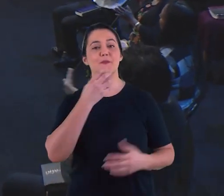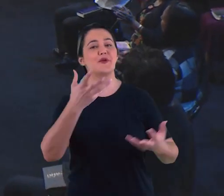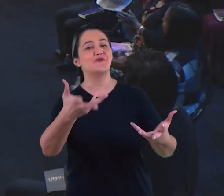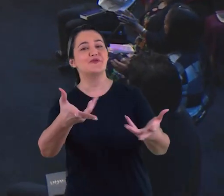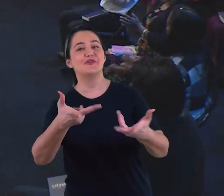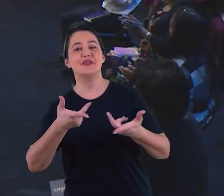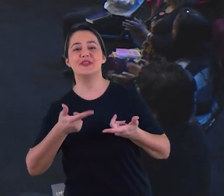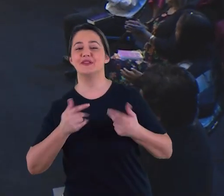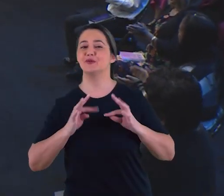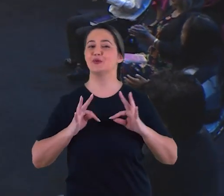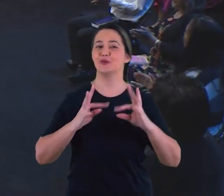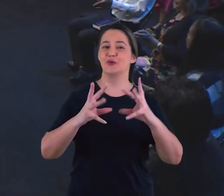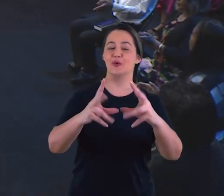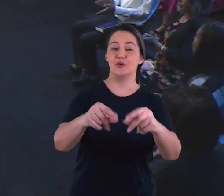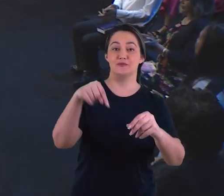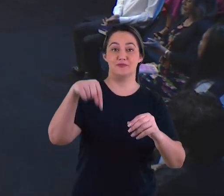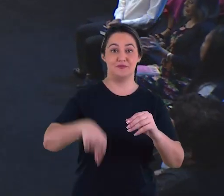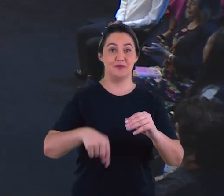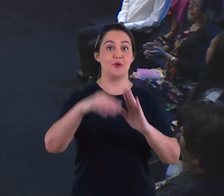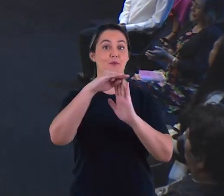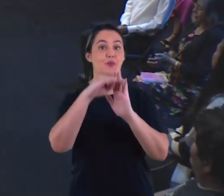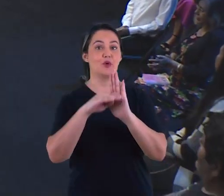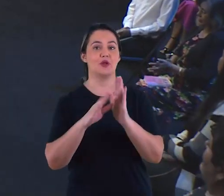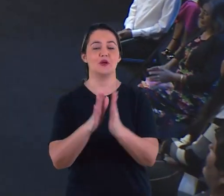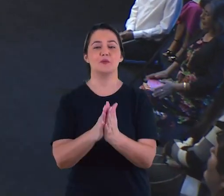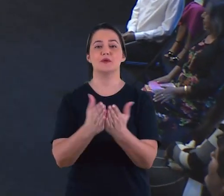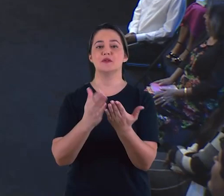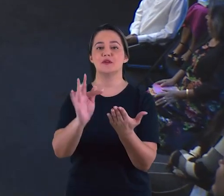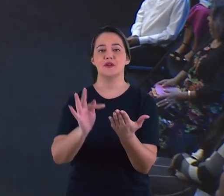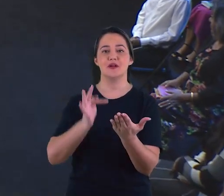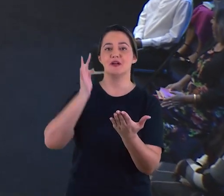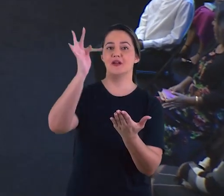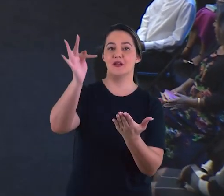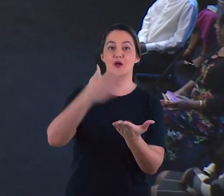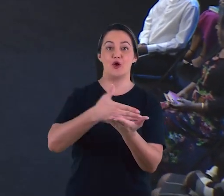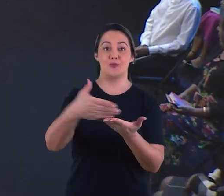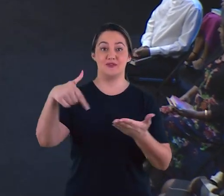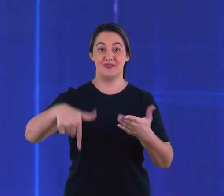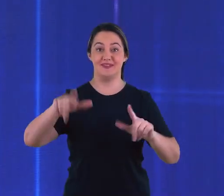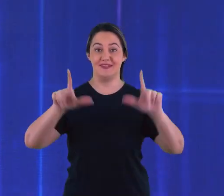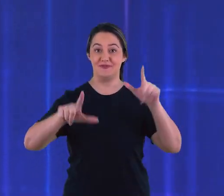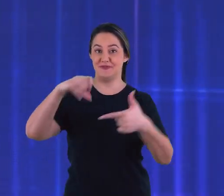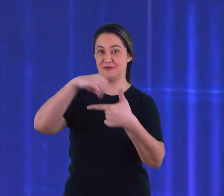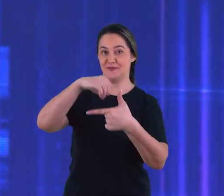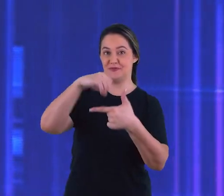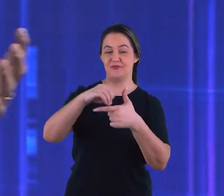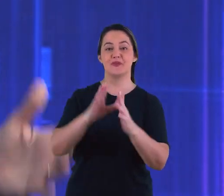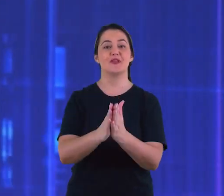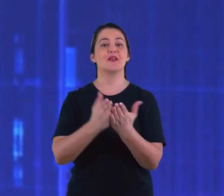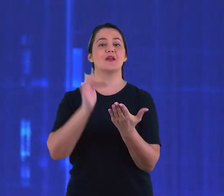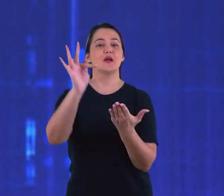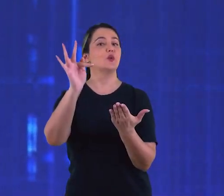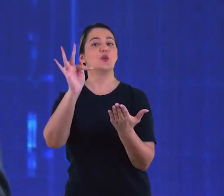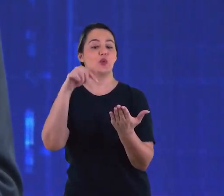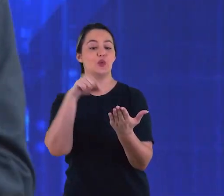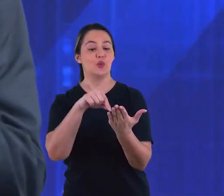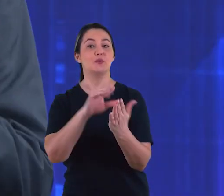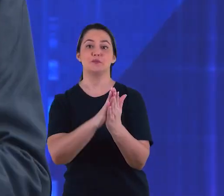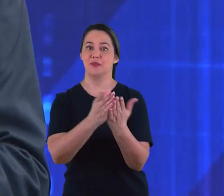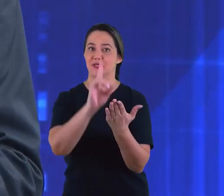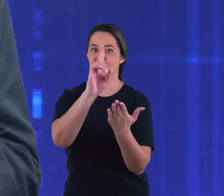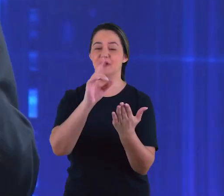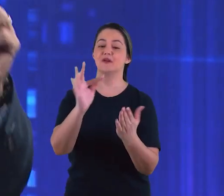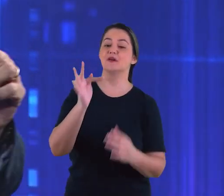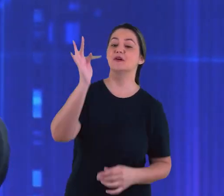Bem-vindo, bem-vinda. Esse é o programa Arena do Futuro. Estamos começando aqui na tela da TV Novo Tempo. É Arena porque conversamos sobre a Bíblia e